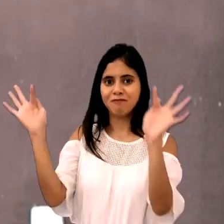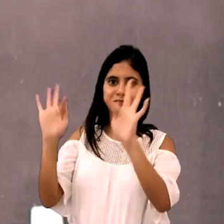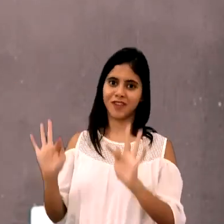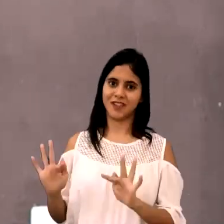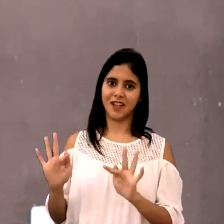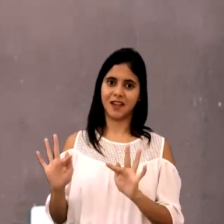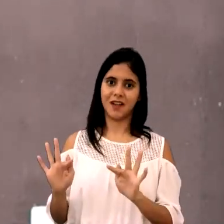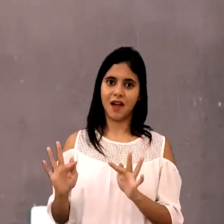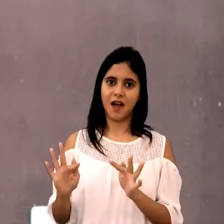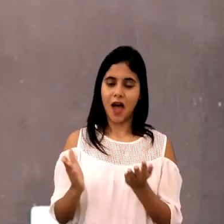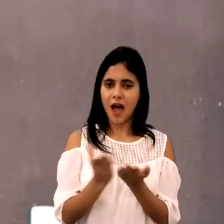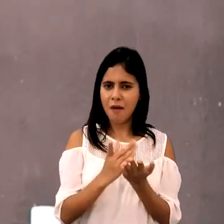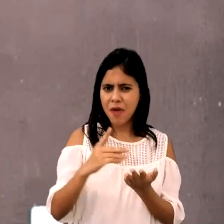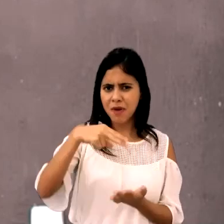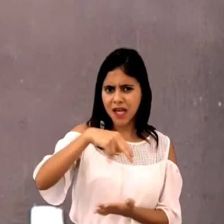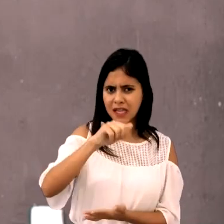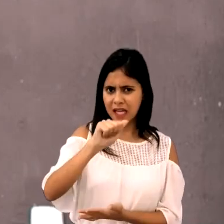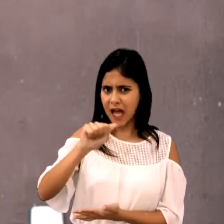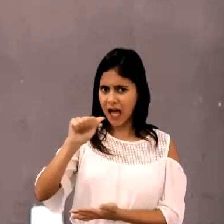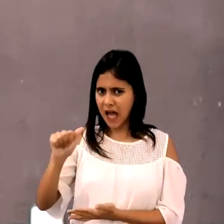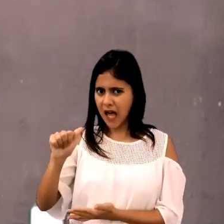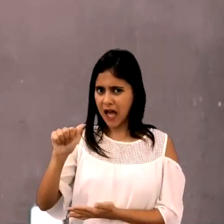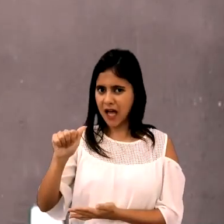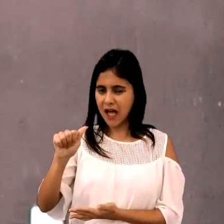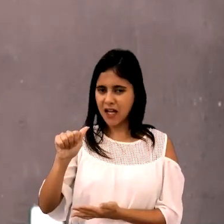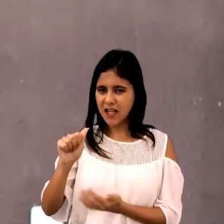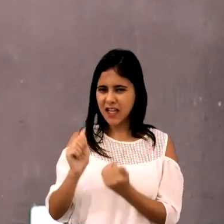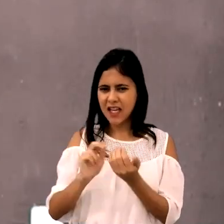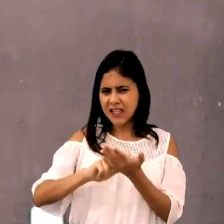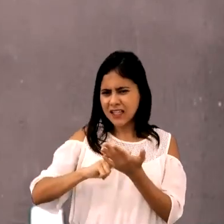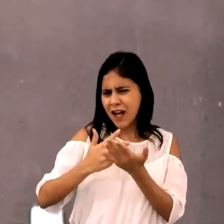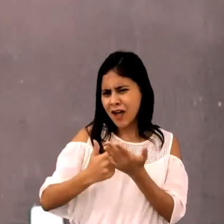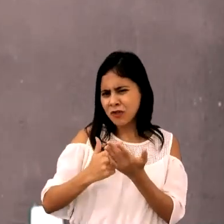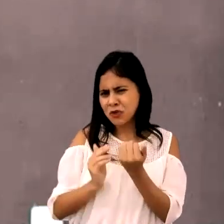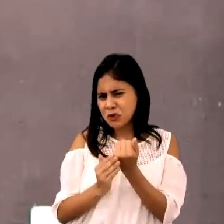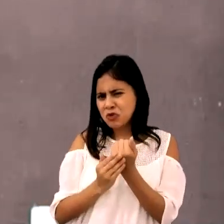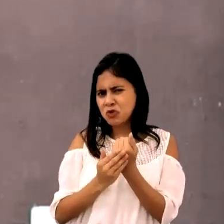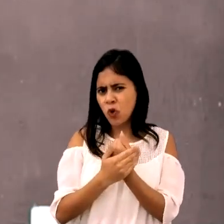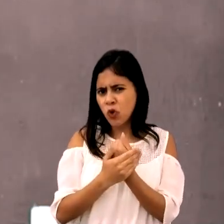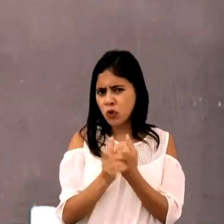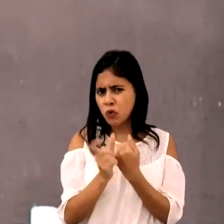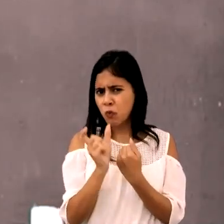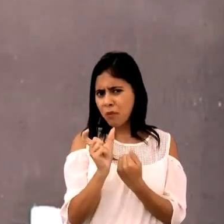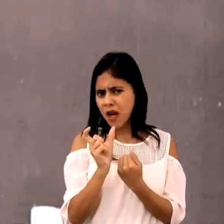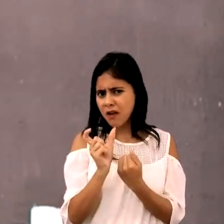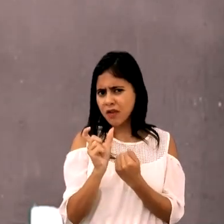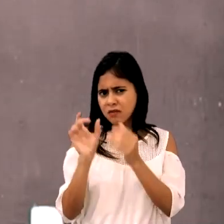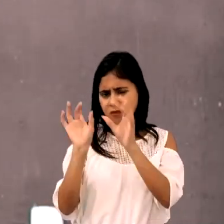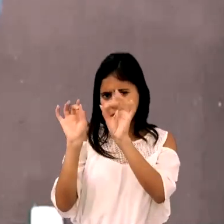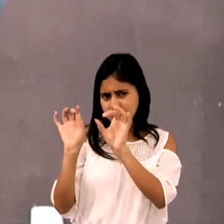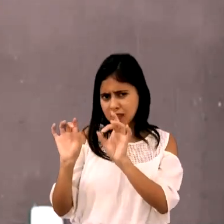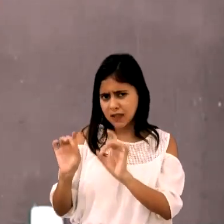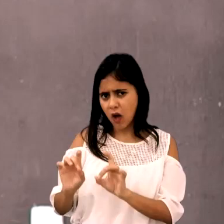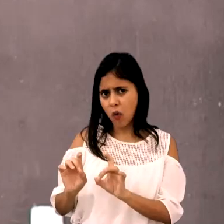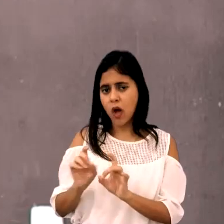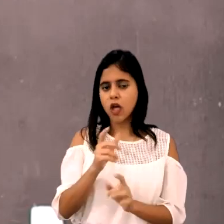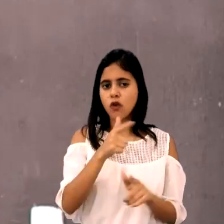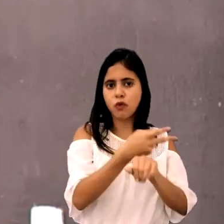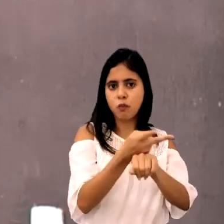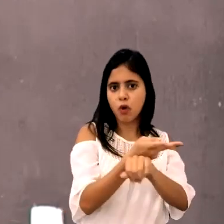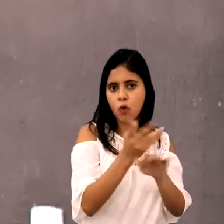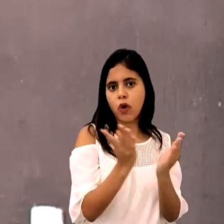A NAA, ela acaba escondendo aqui nessa tradução um detalhe importante. Aí eu conferi em